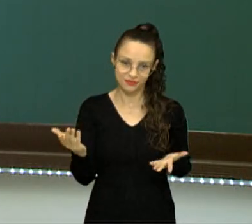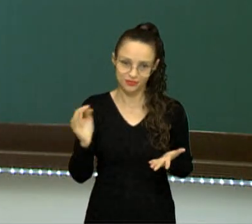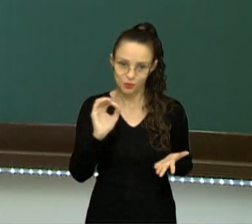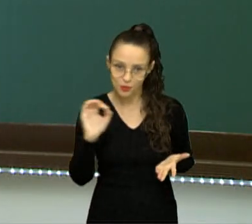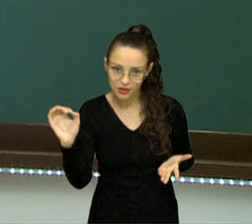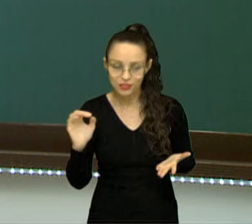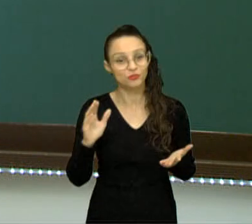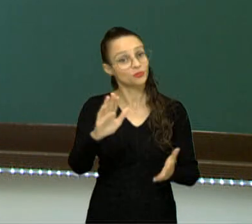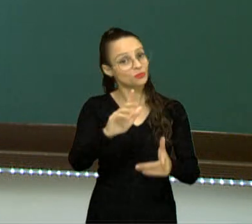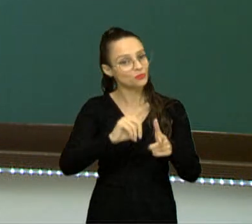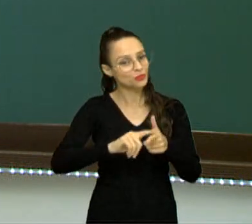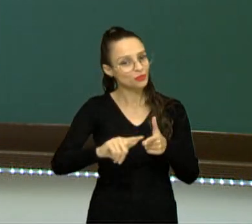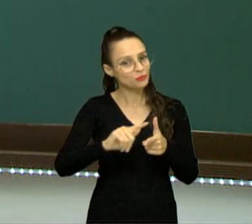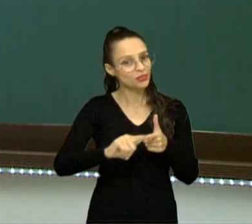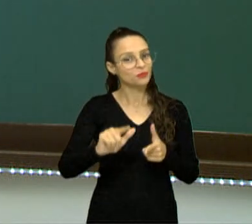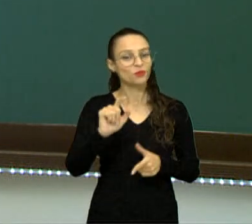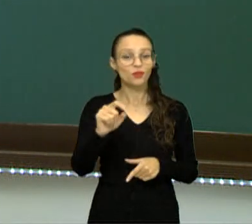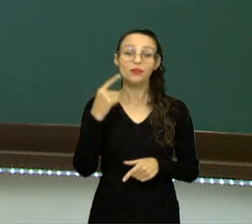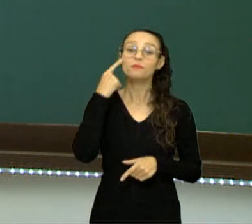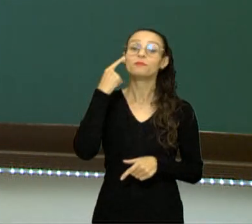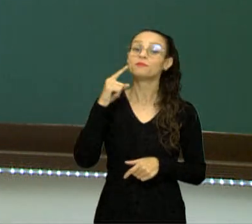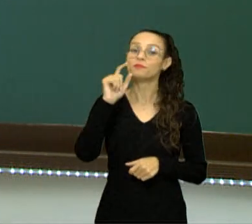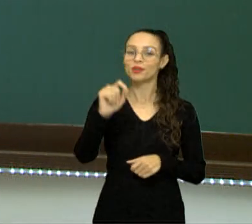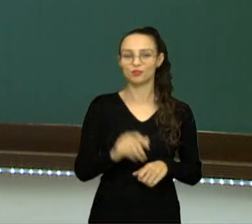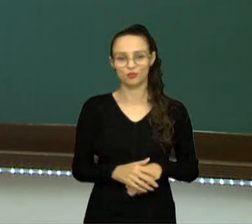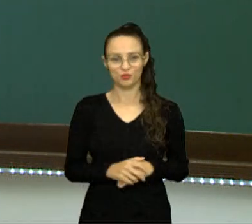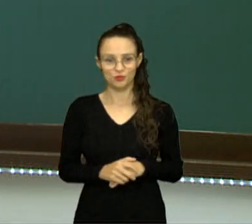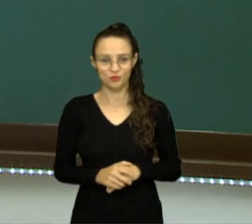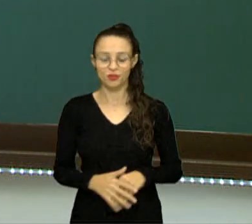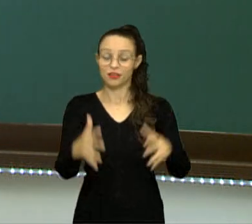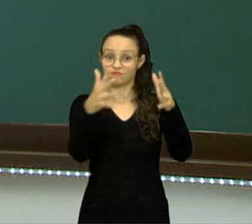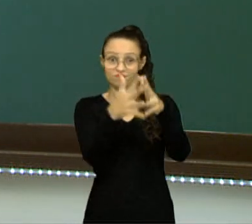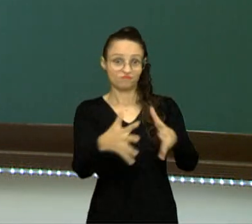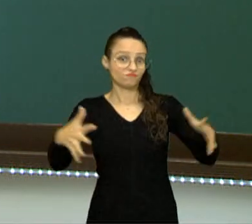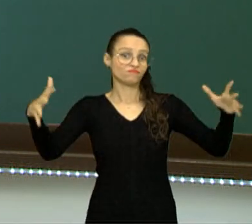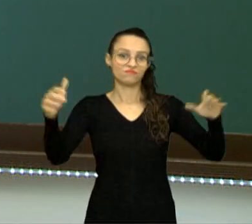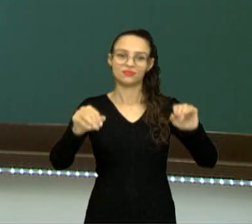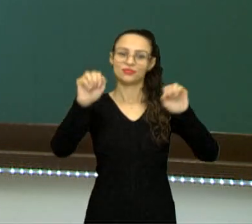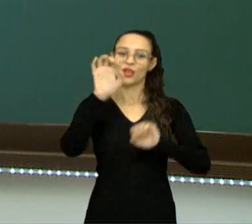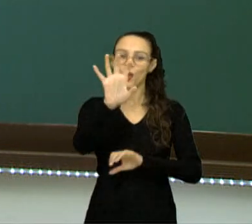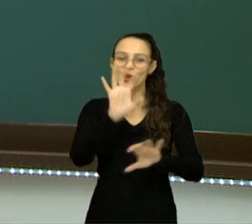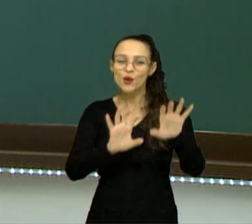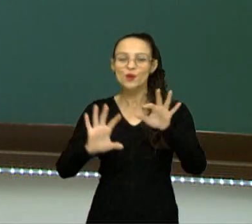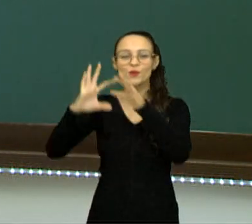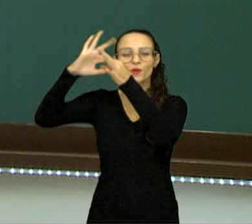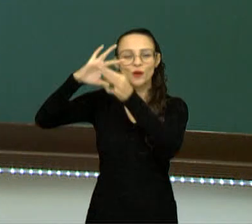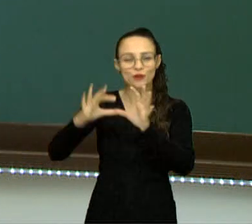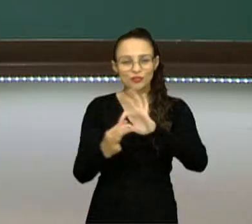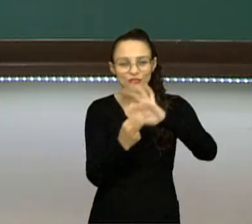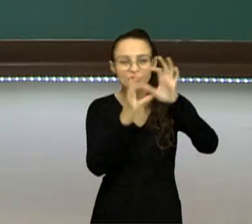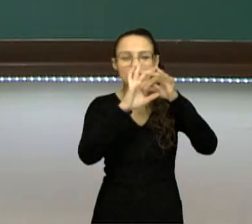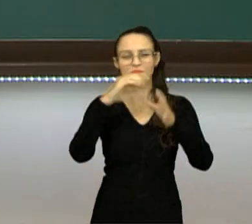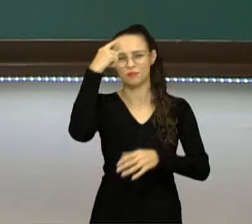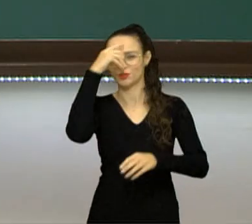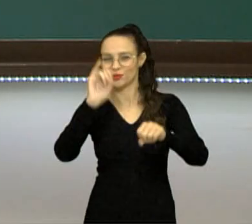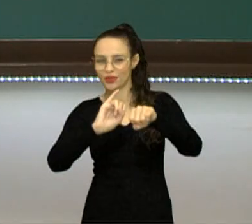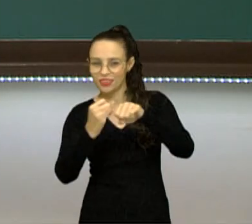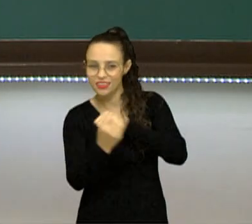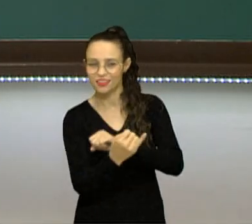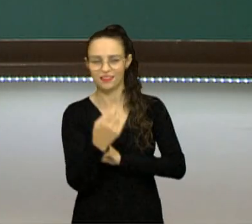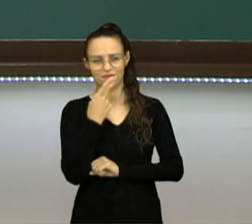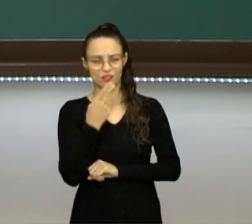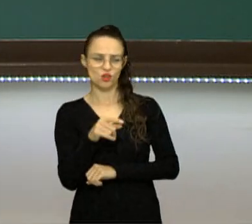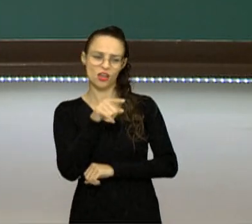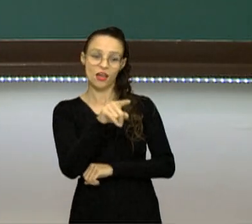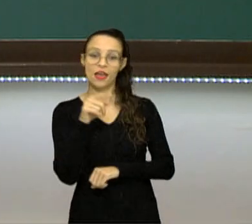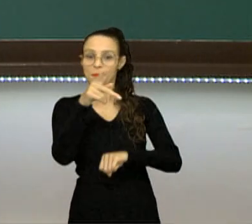O problema é que ele achou um baita de um continente, um mega continente. Primeiro achou que era ilha, uma hora ele falou,